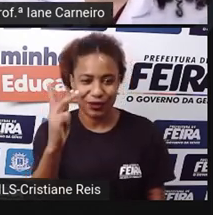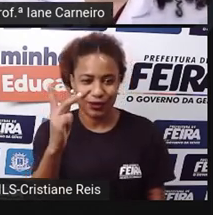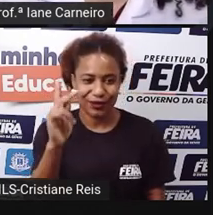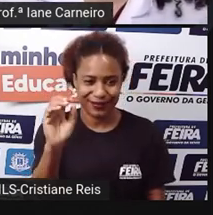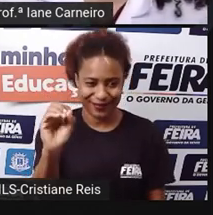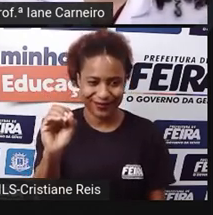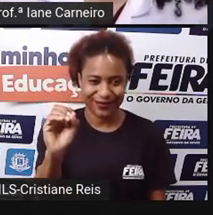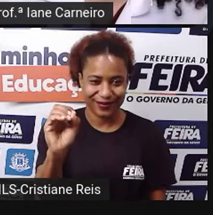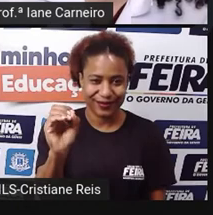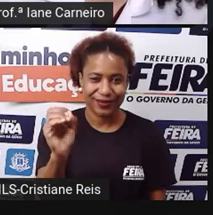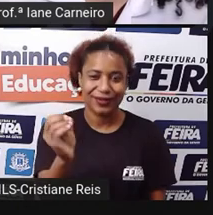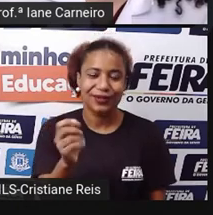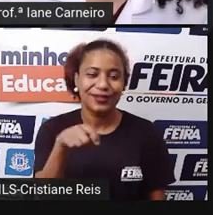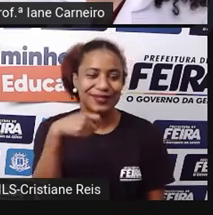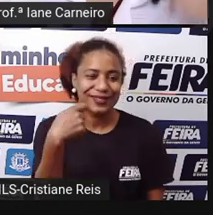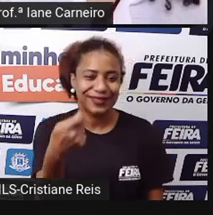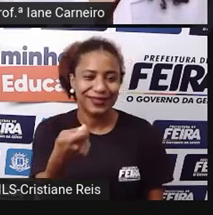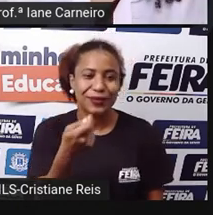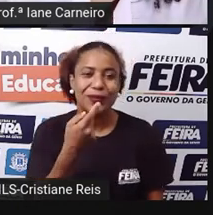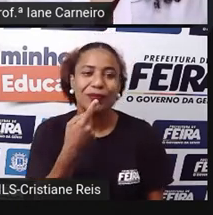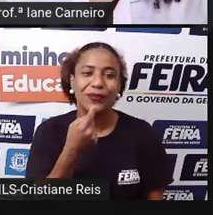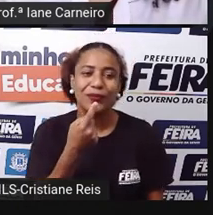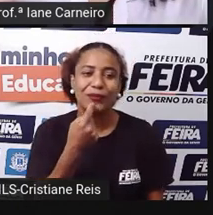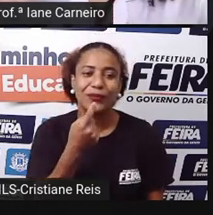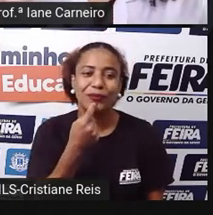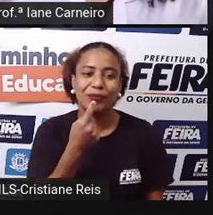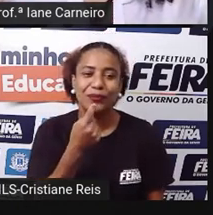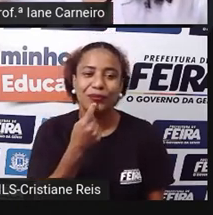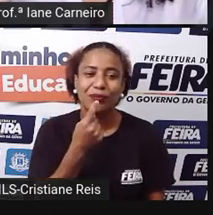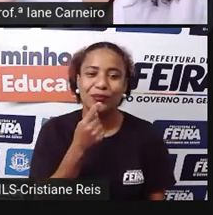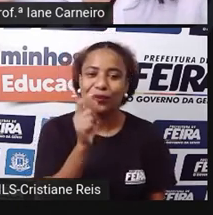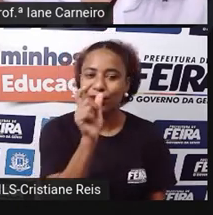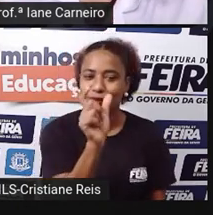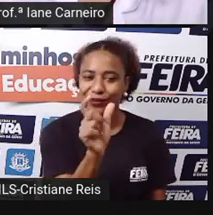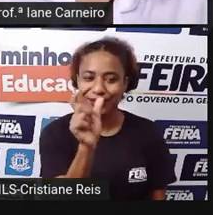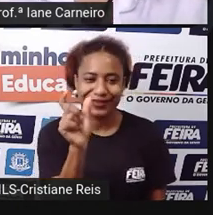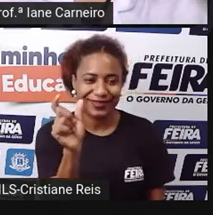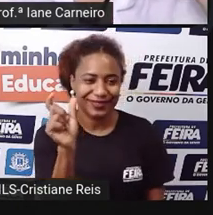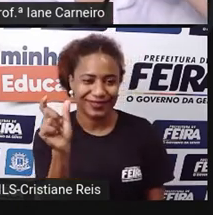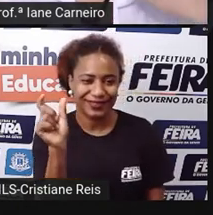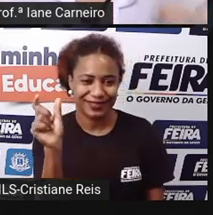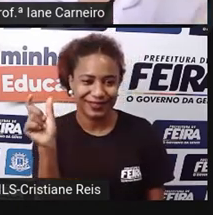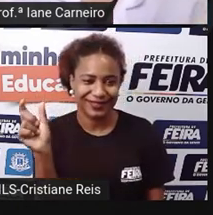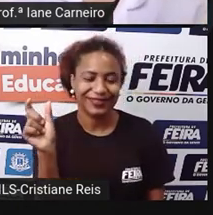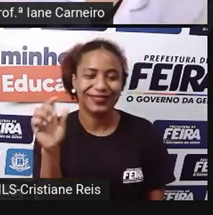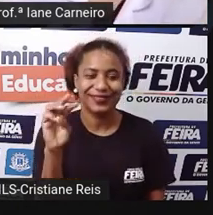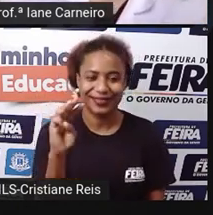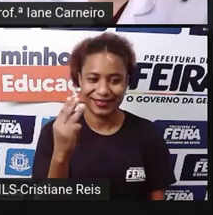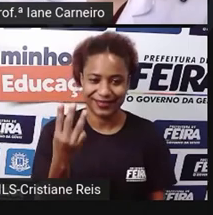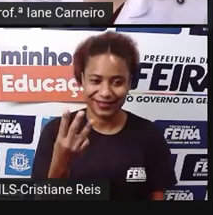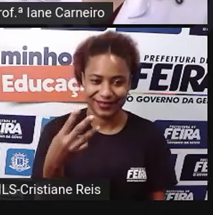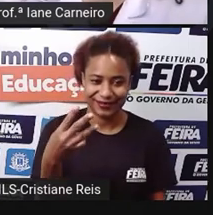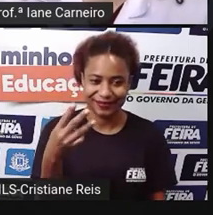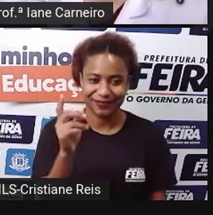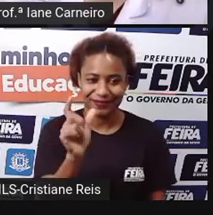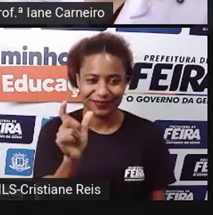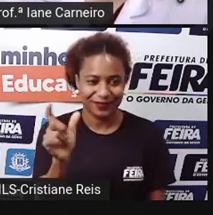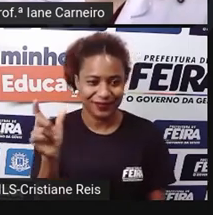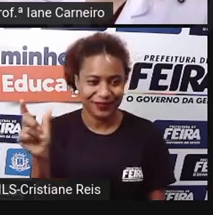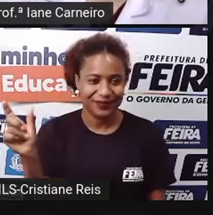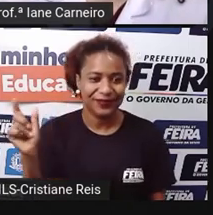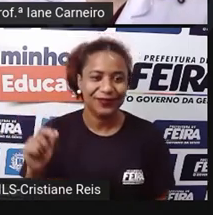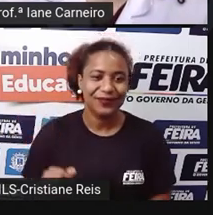a palavra vermelho, ela tem três sílabas, né? Três pedacinhos, tá bom? A próxima,